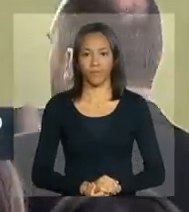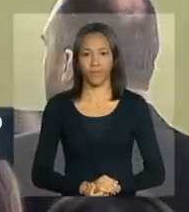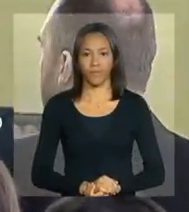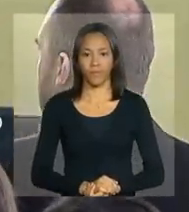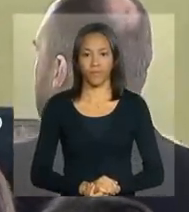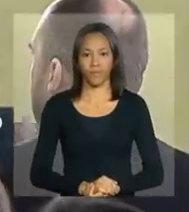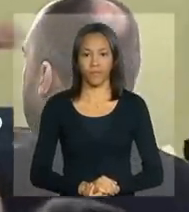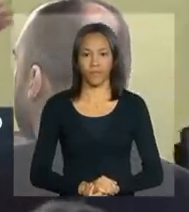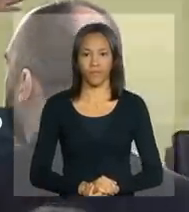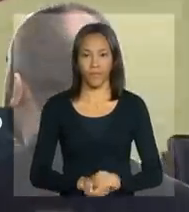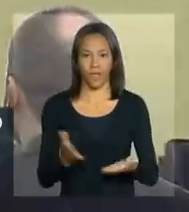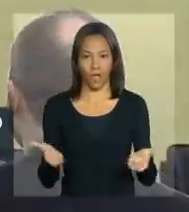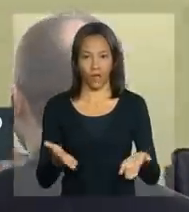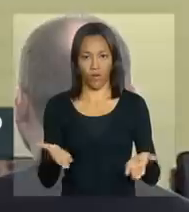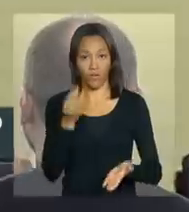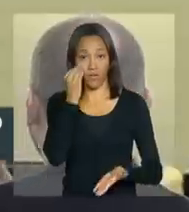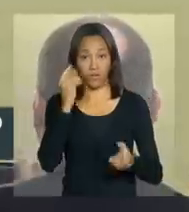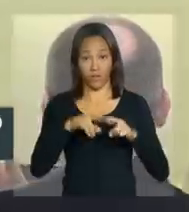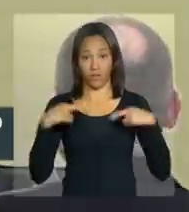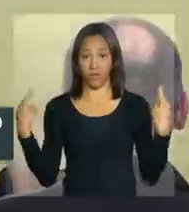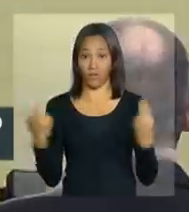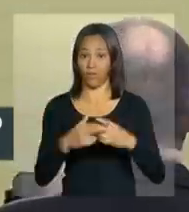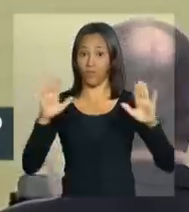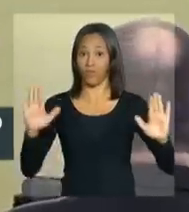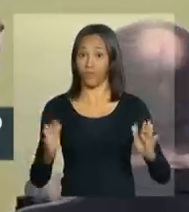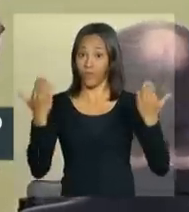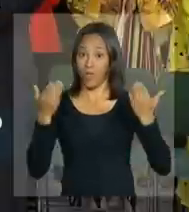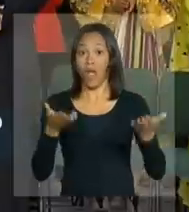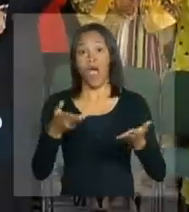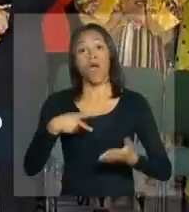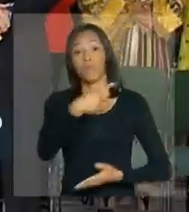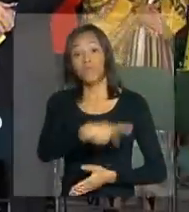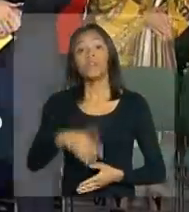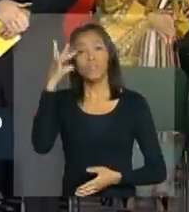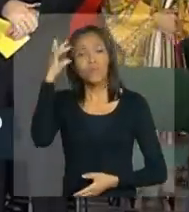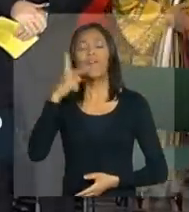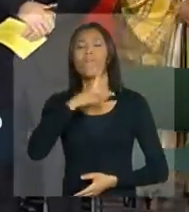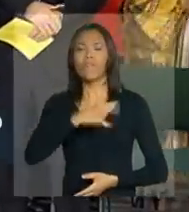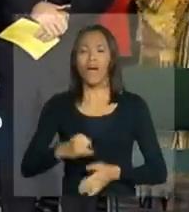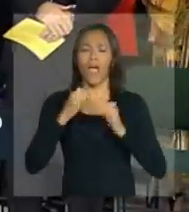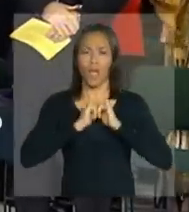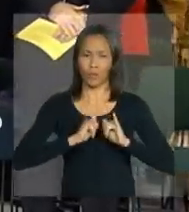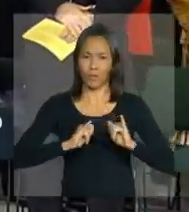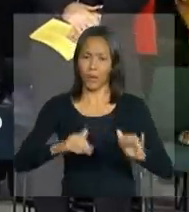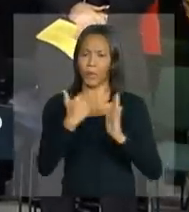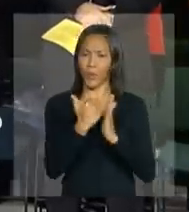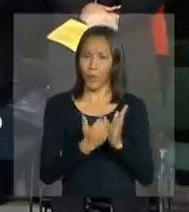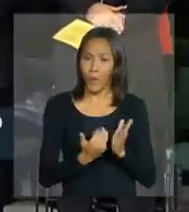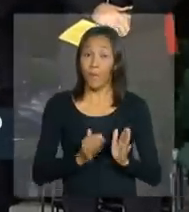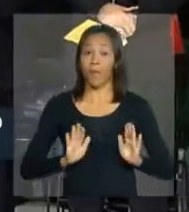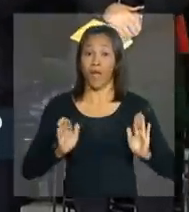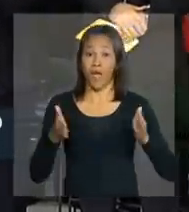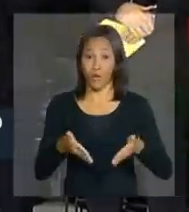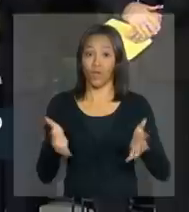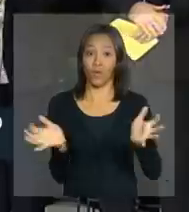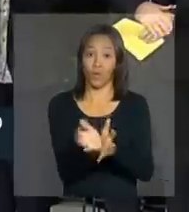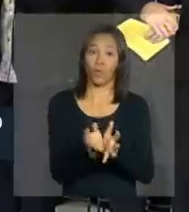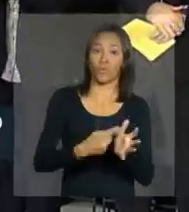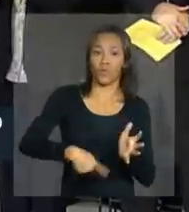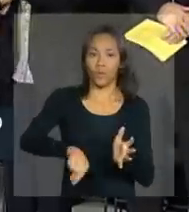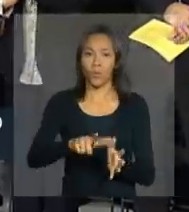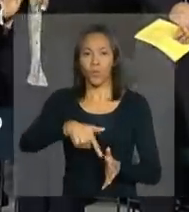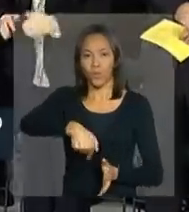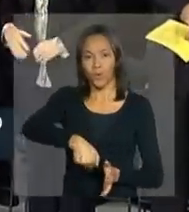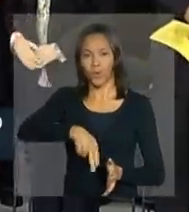fome nesta solenidade a presidenta de russef vai anunciar ações para as Comunidades Quilombolas Como por